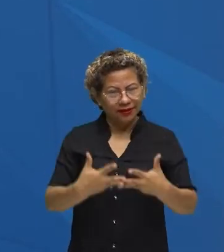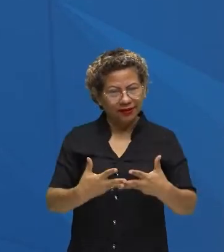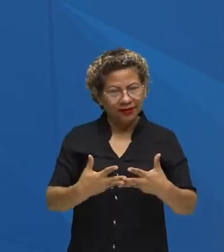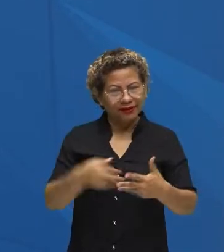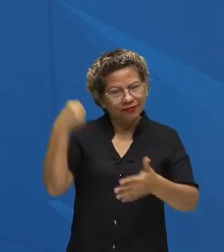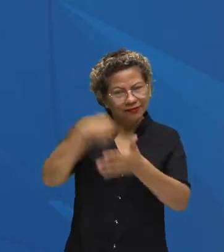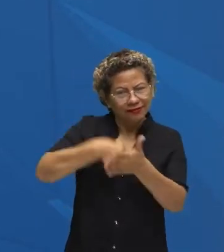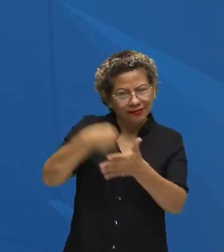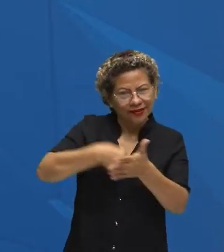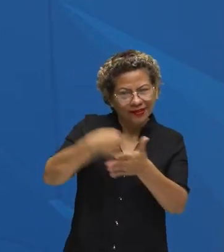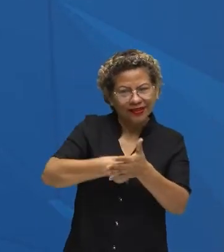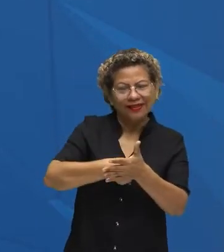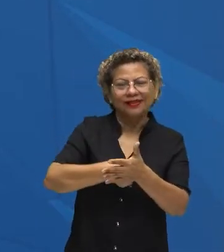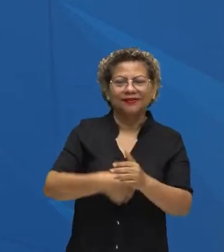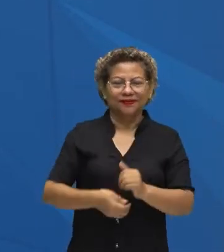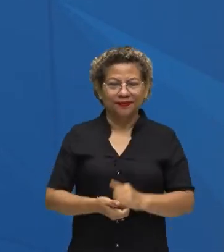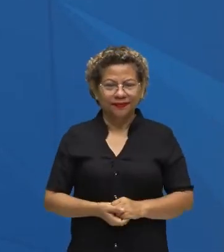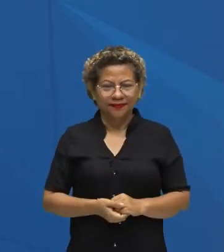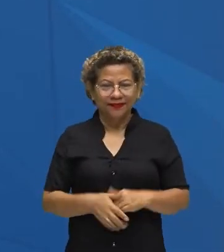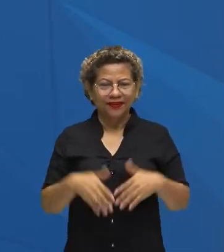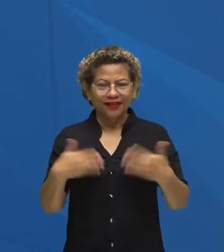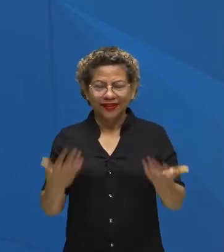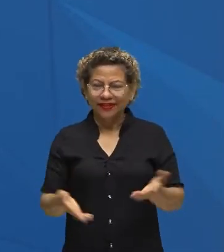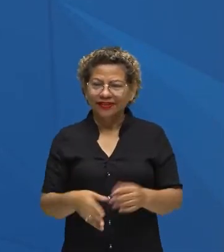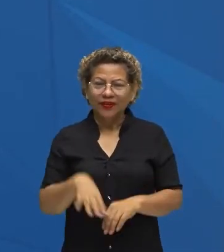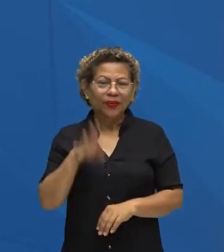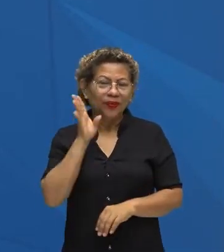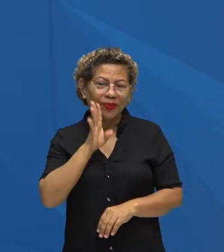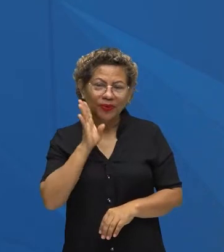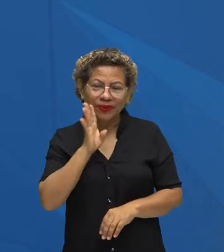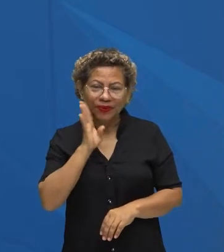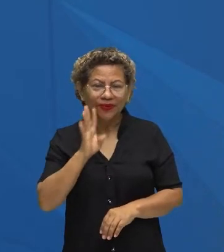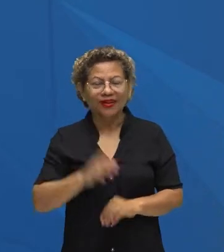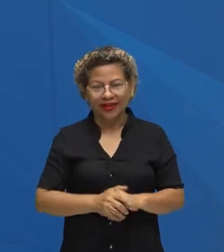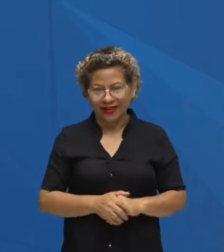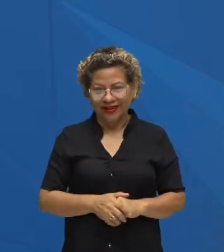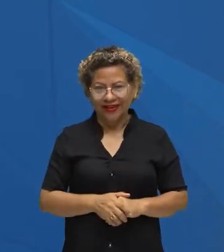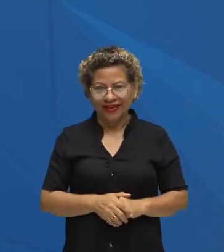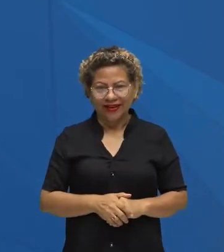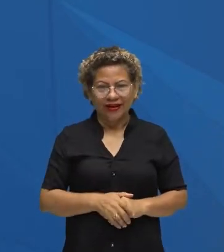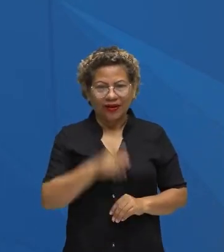Olha só que legal, filho de peixe, peixinho é. Nossa, vocês são muito feras, são muito